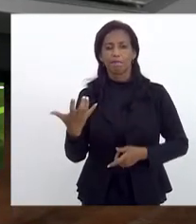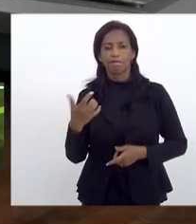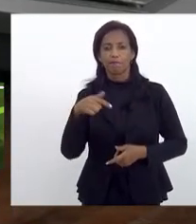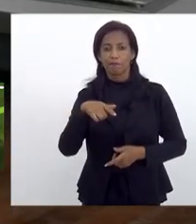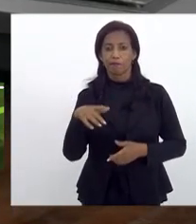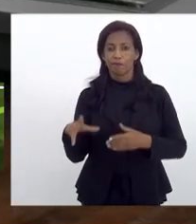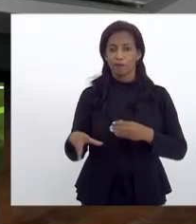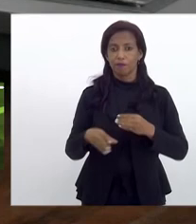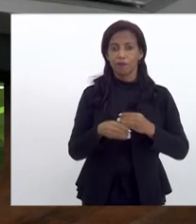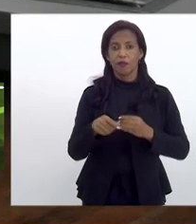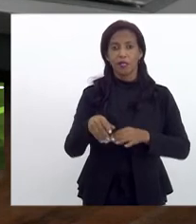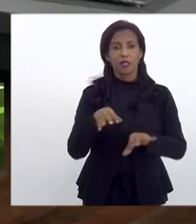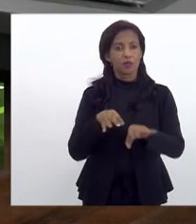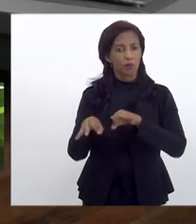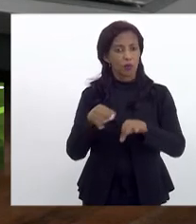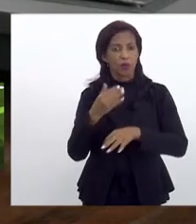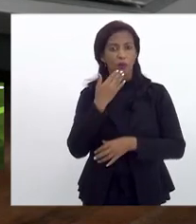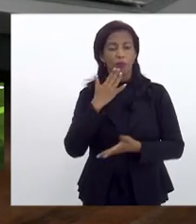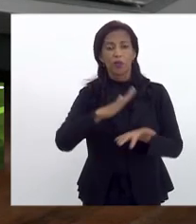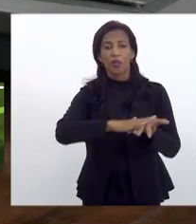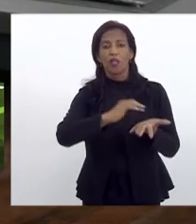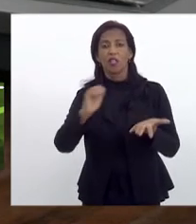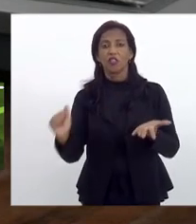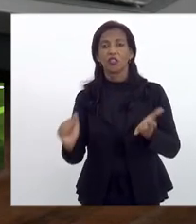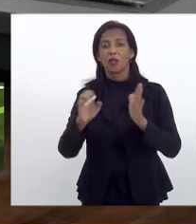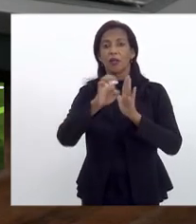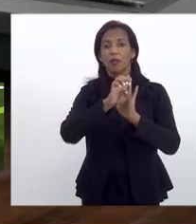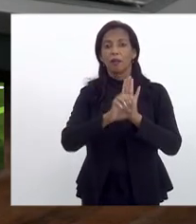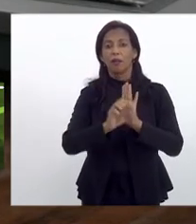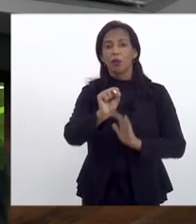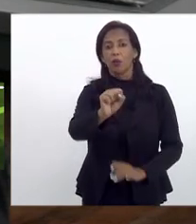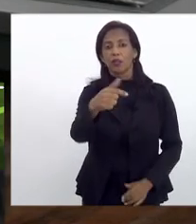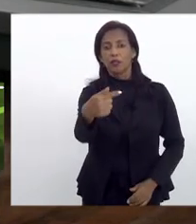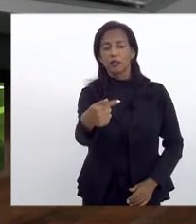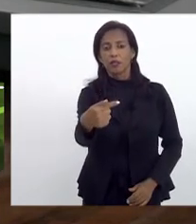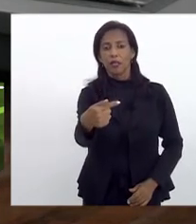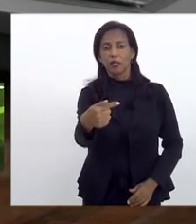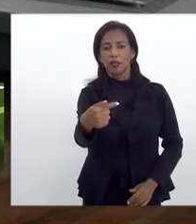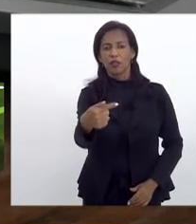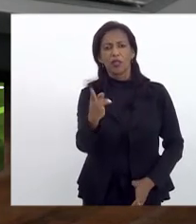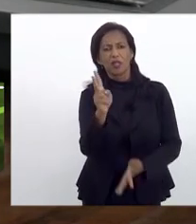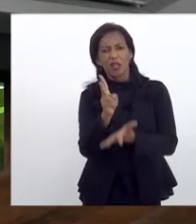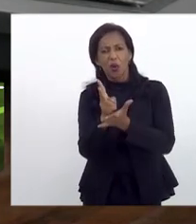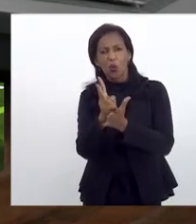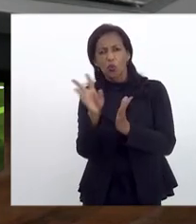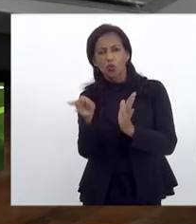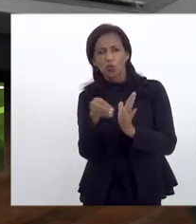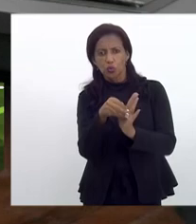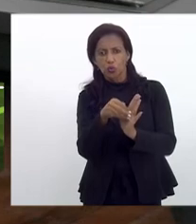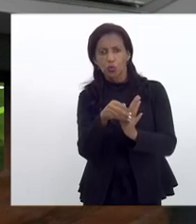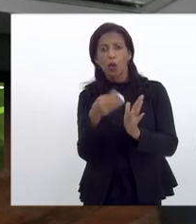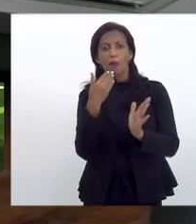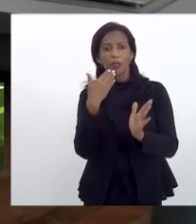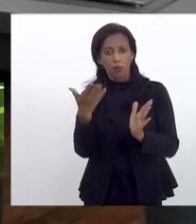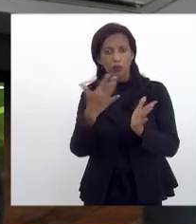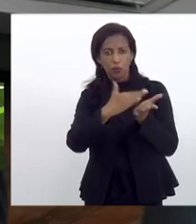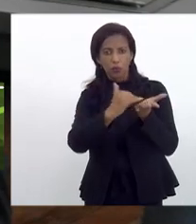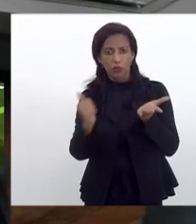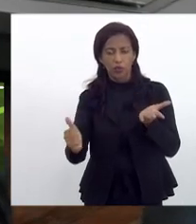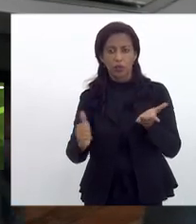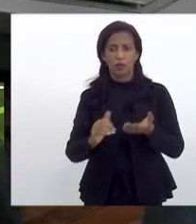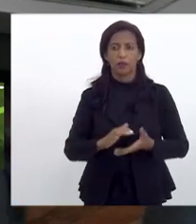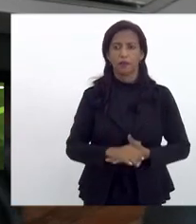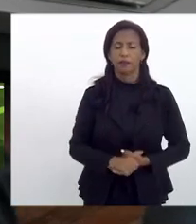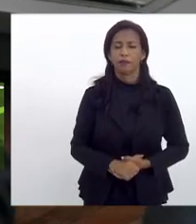projeto Eu formalizei Um pedido de retirada Da emenda 87 Ela continuou Constando aqui Mas eu protocolei Um pedido de retirada Da emenda